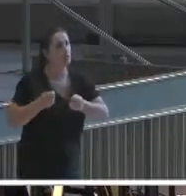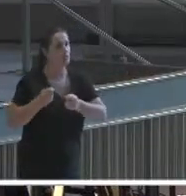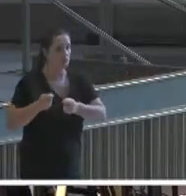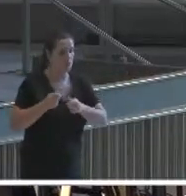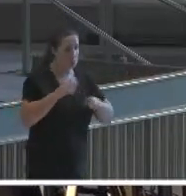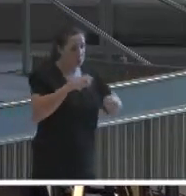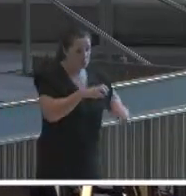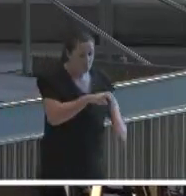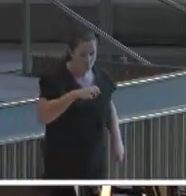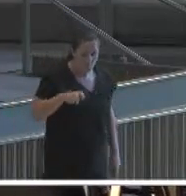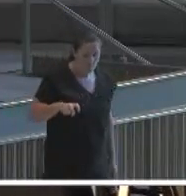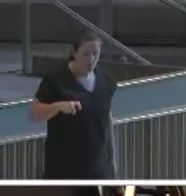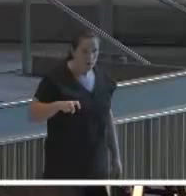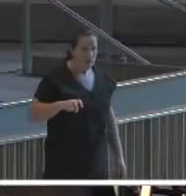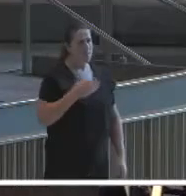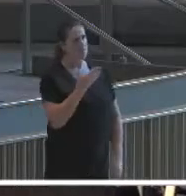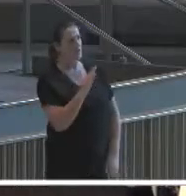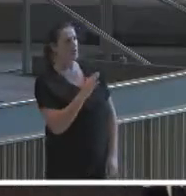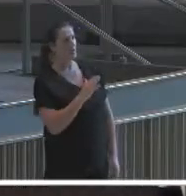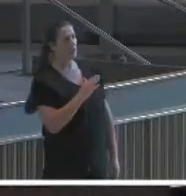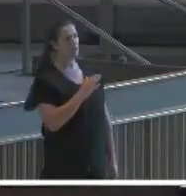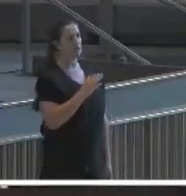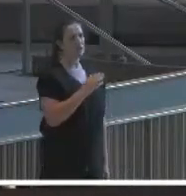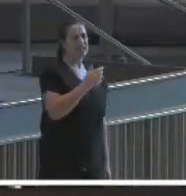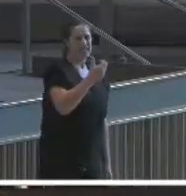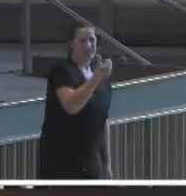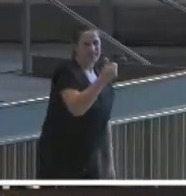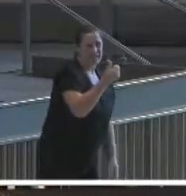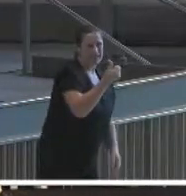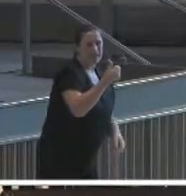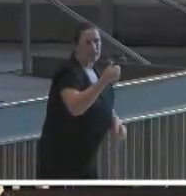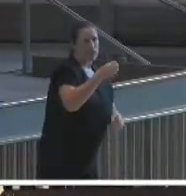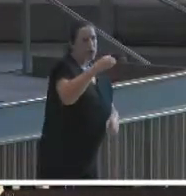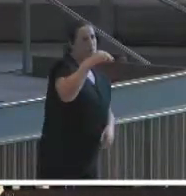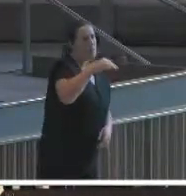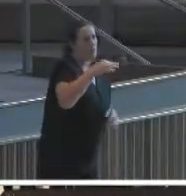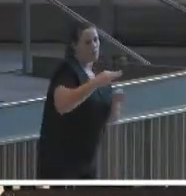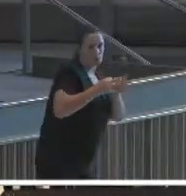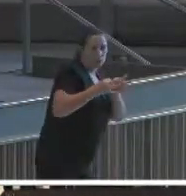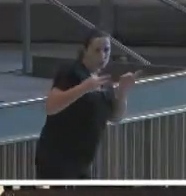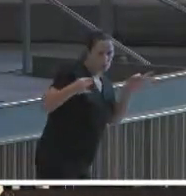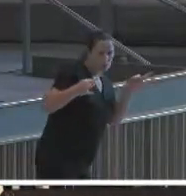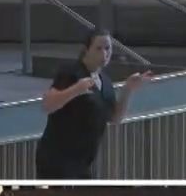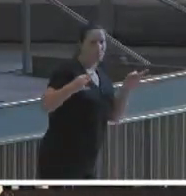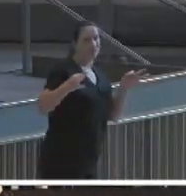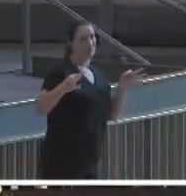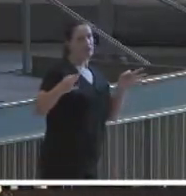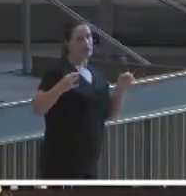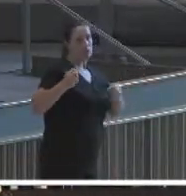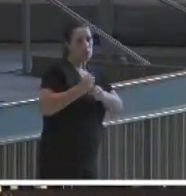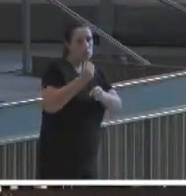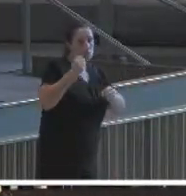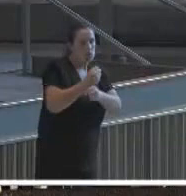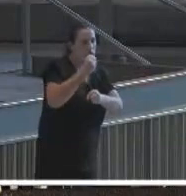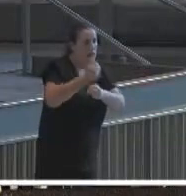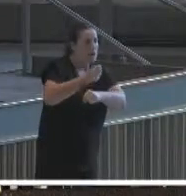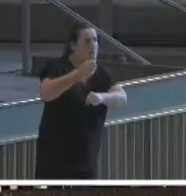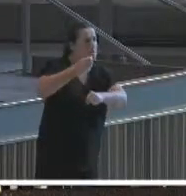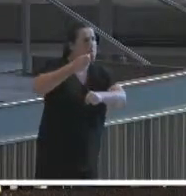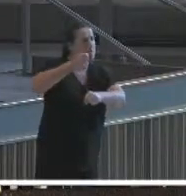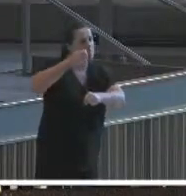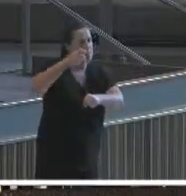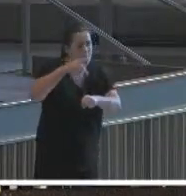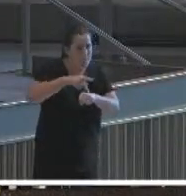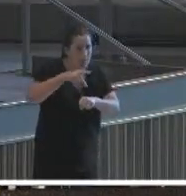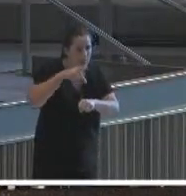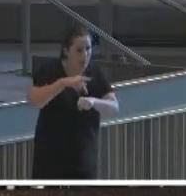significa em torno de 5 a 6 metros de largura, construída toda de pedra,